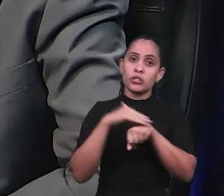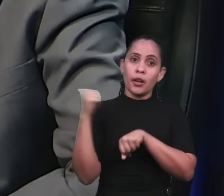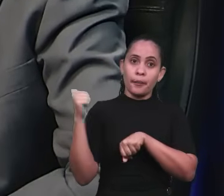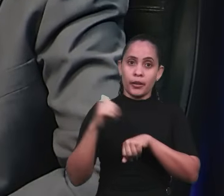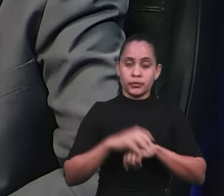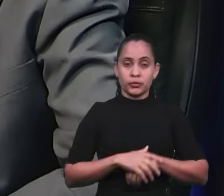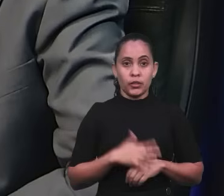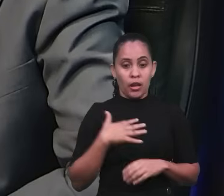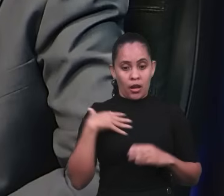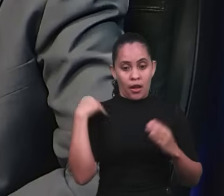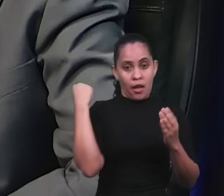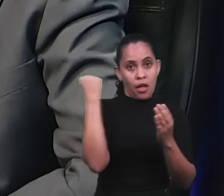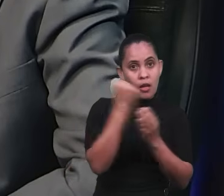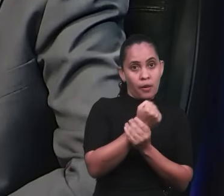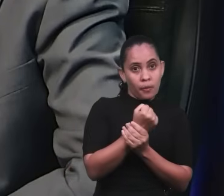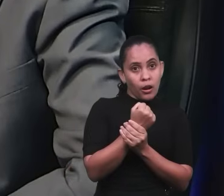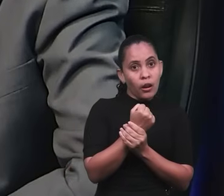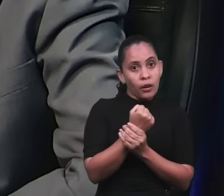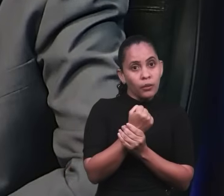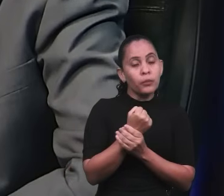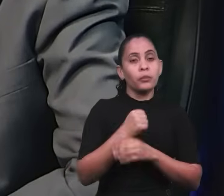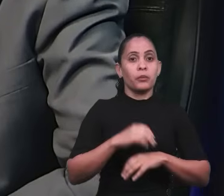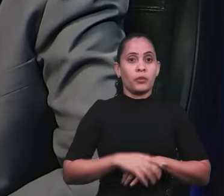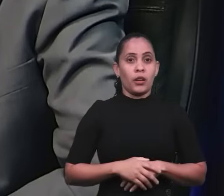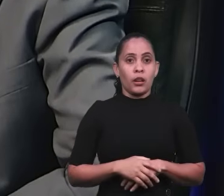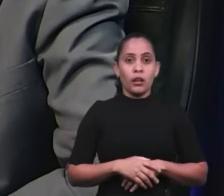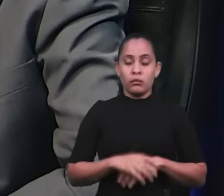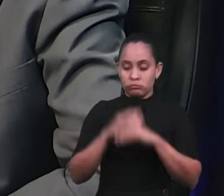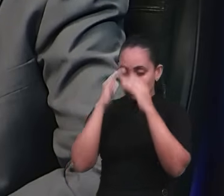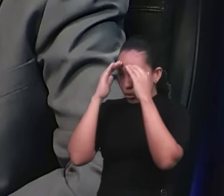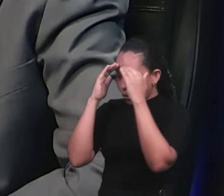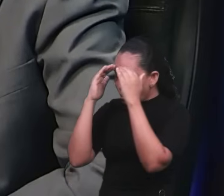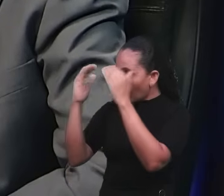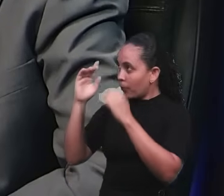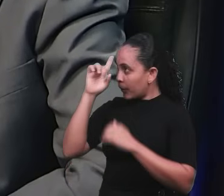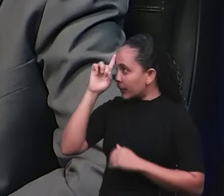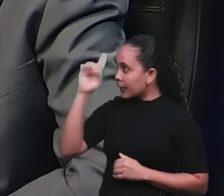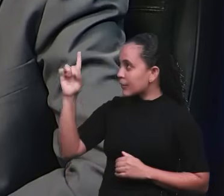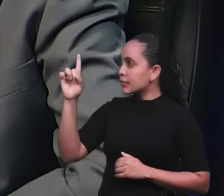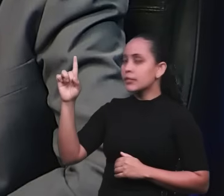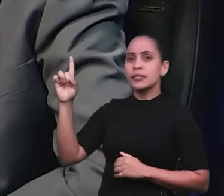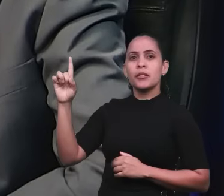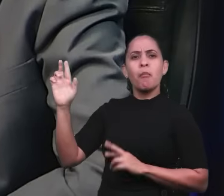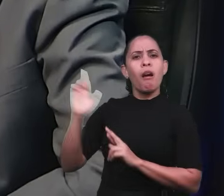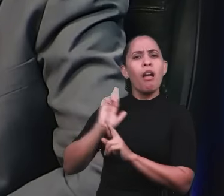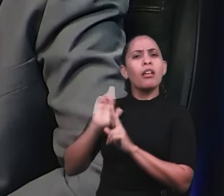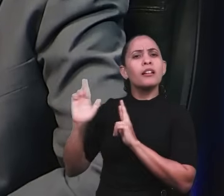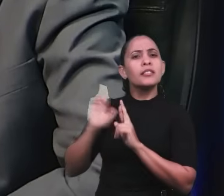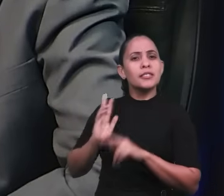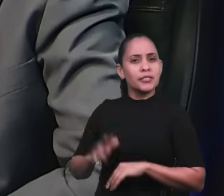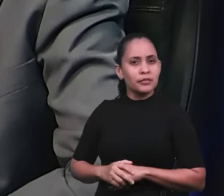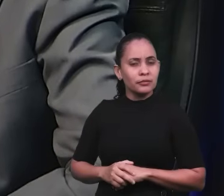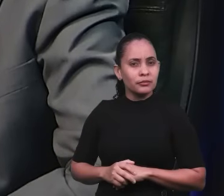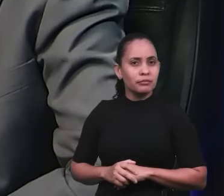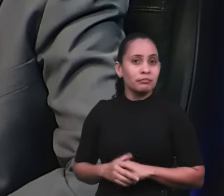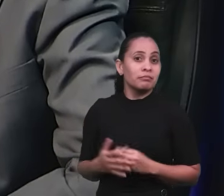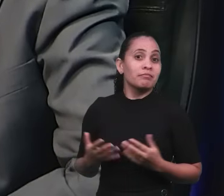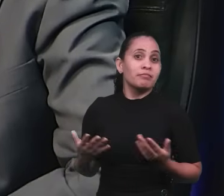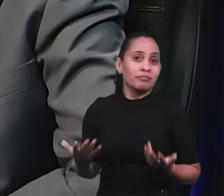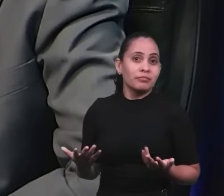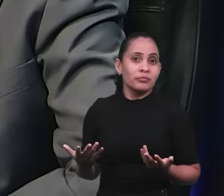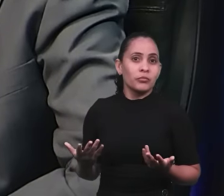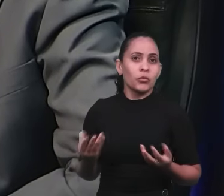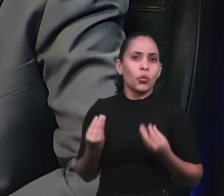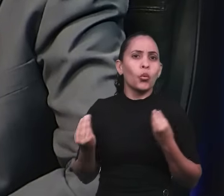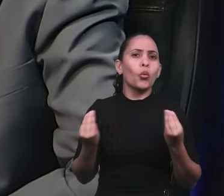Abraão, ele ouviu a voz de Deus, foi uma relação direta com Deus, né? Tem